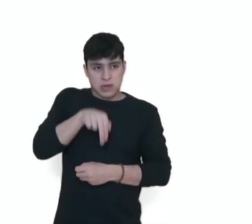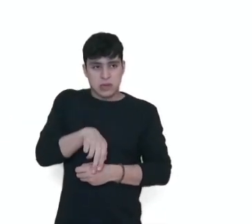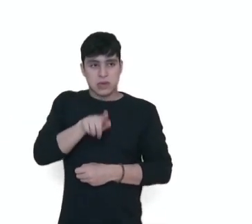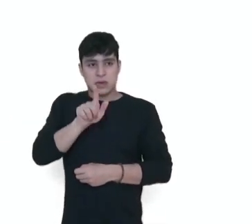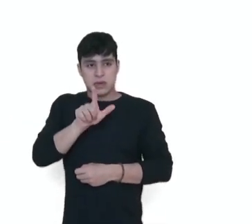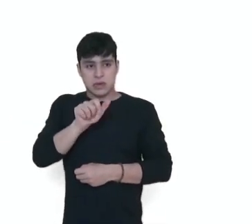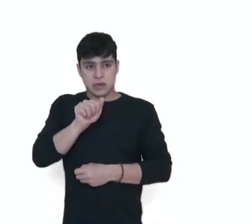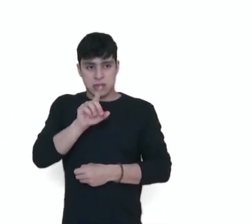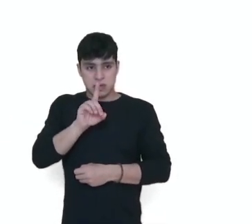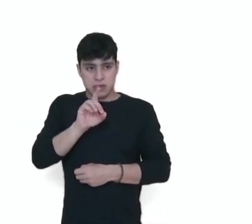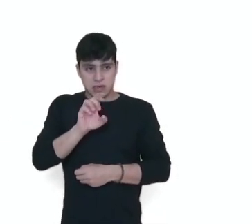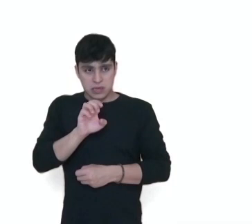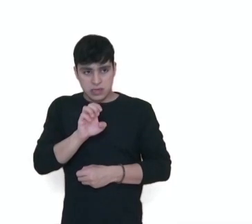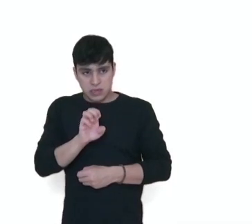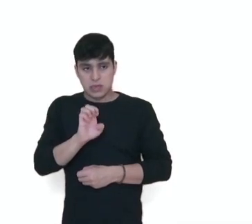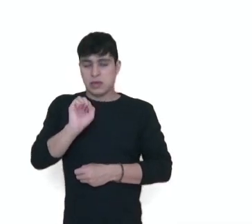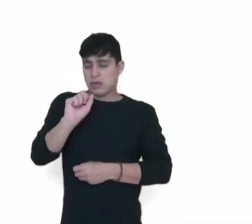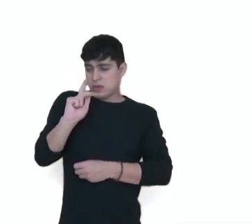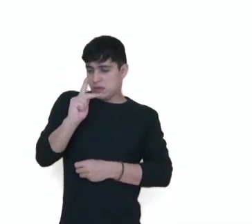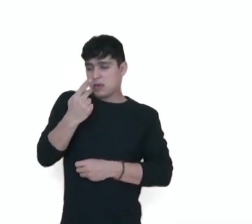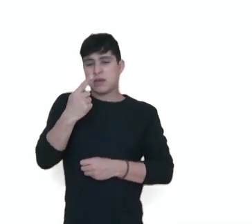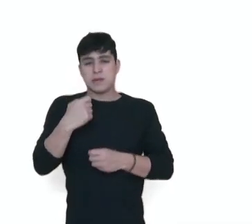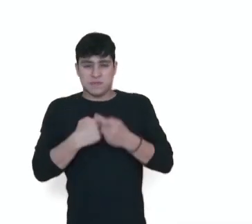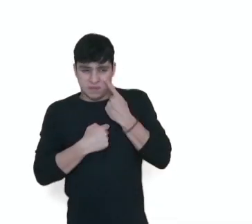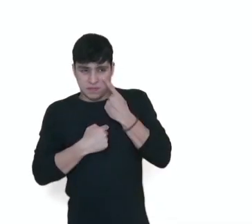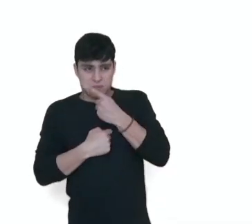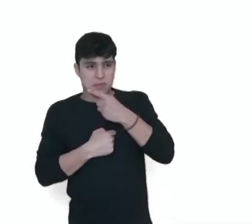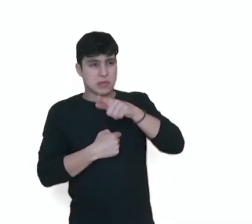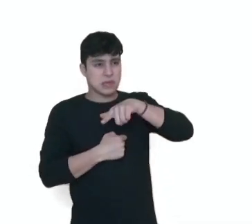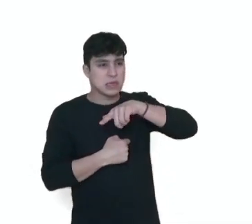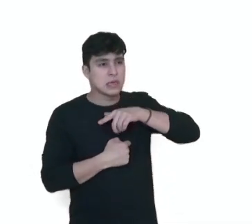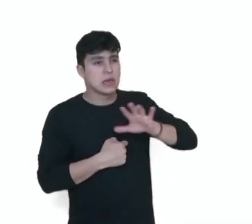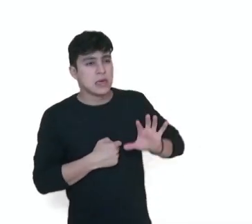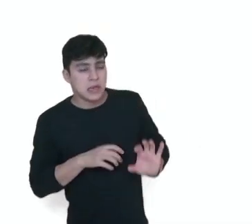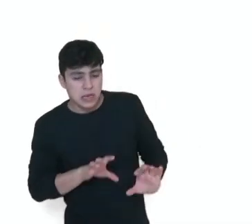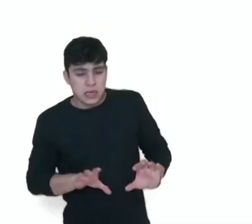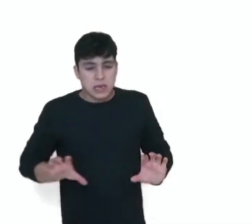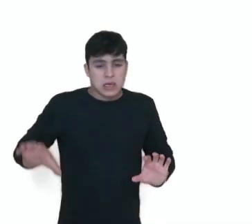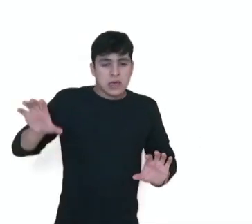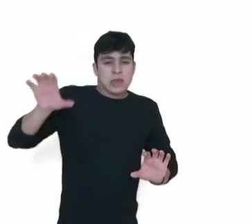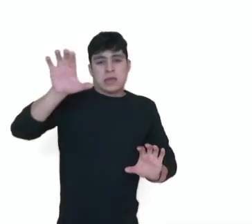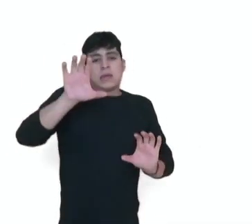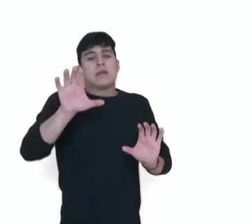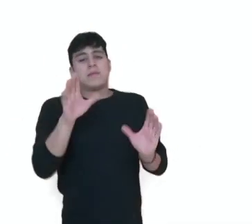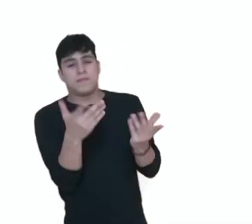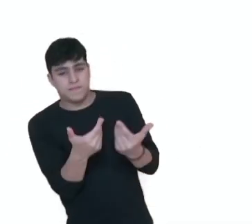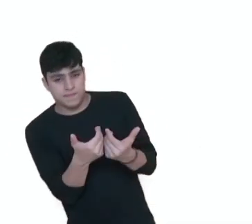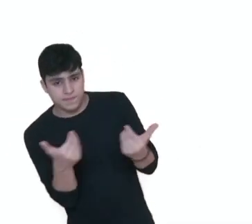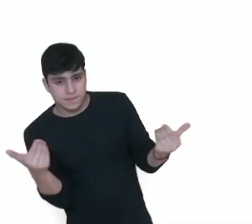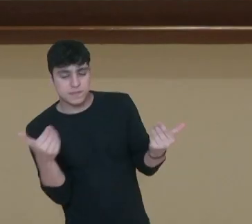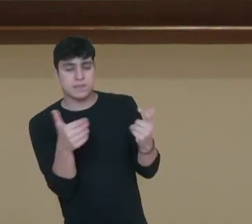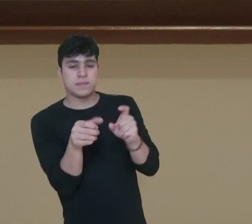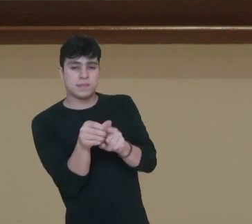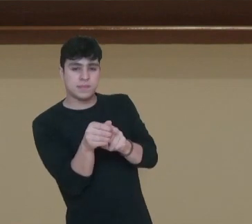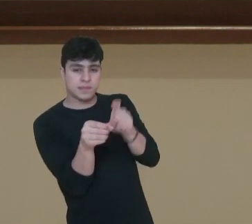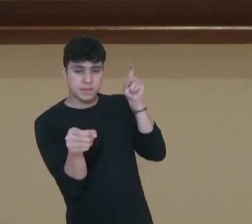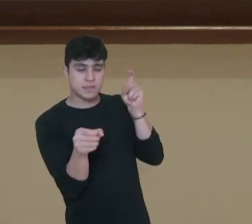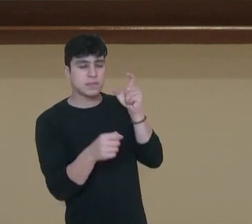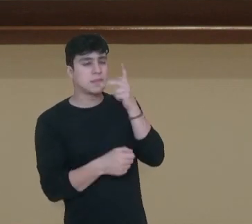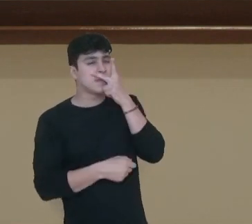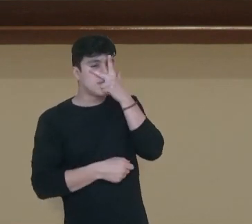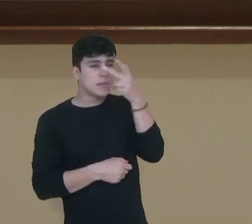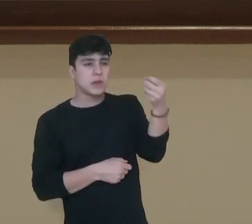ter então uma noção desses territórios que vão conseguir então independência, né, formando um